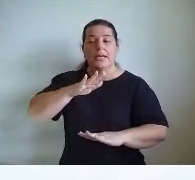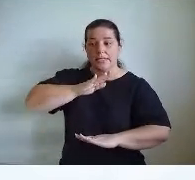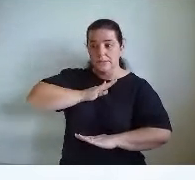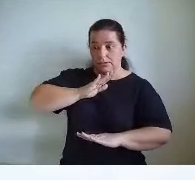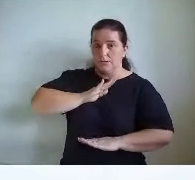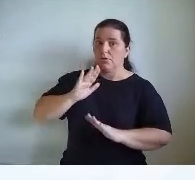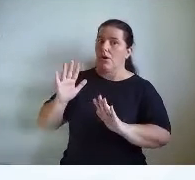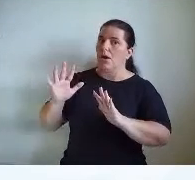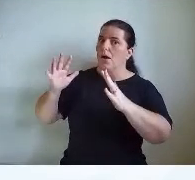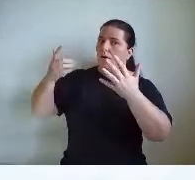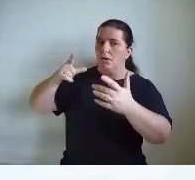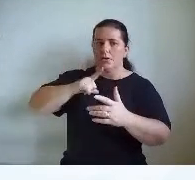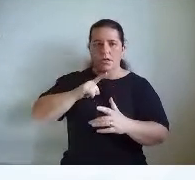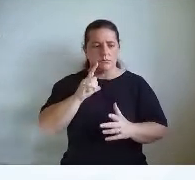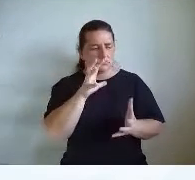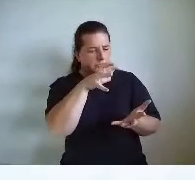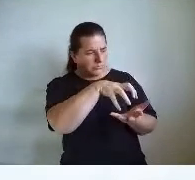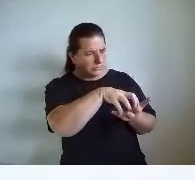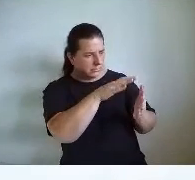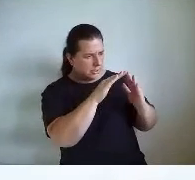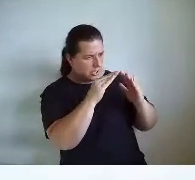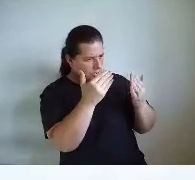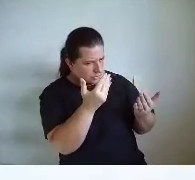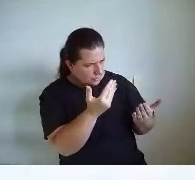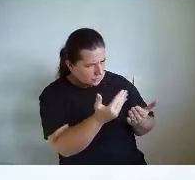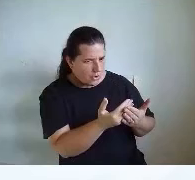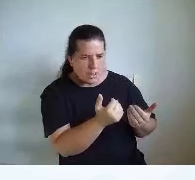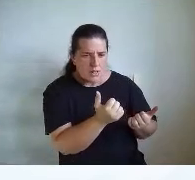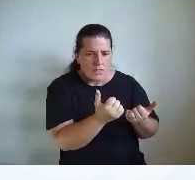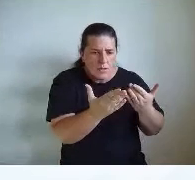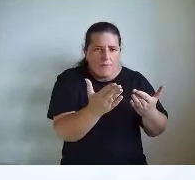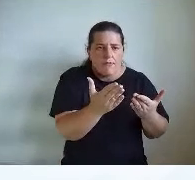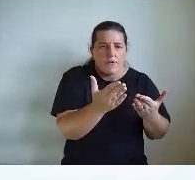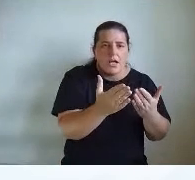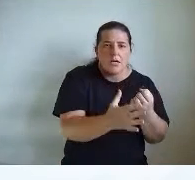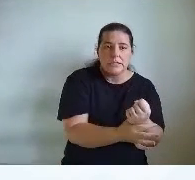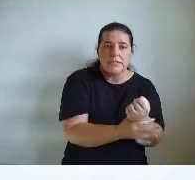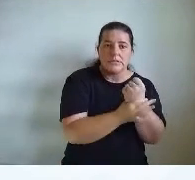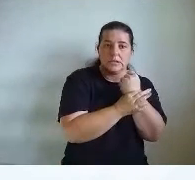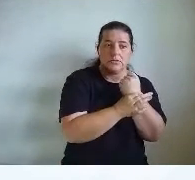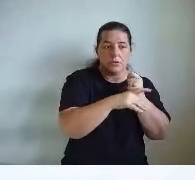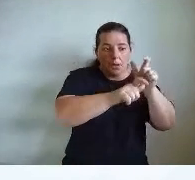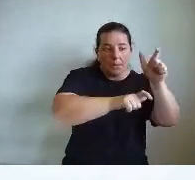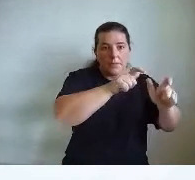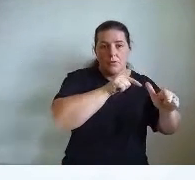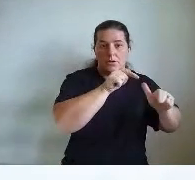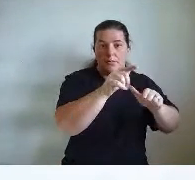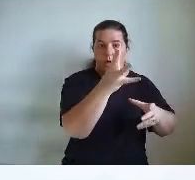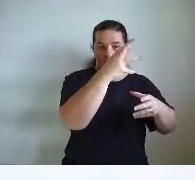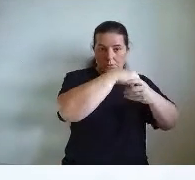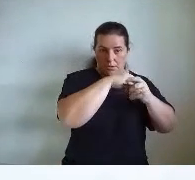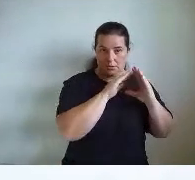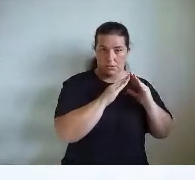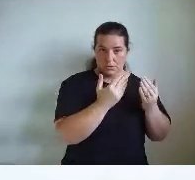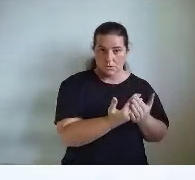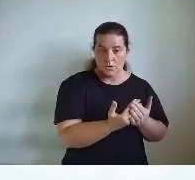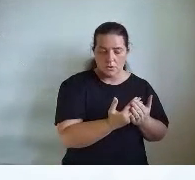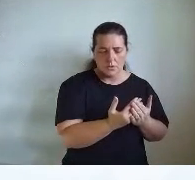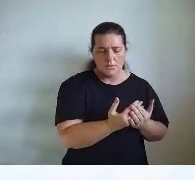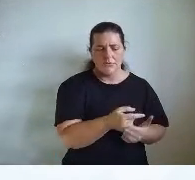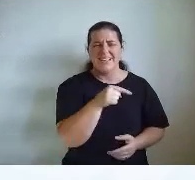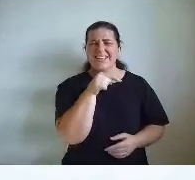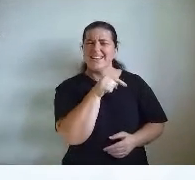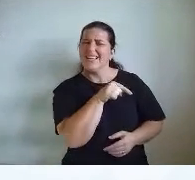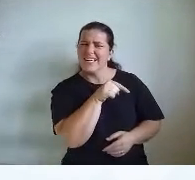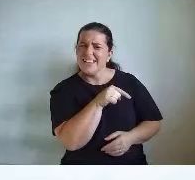determinada escola que não está oferecendo as condições mínimas para os trabalhadores, para os professores. Neste caso, para